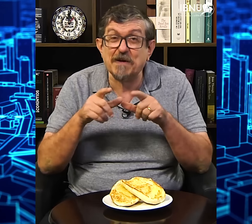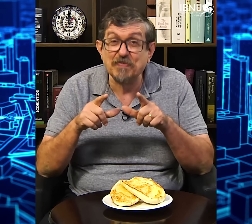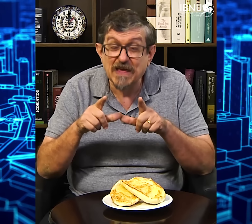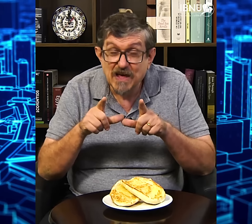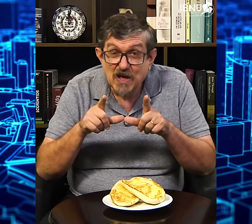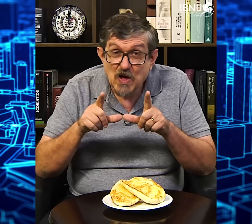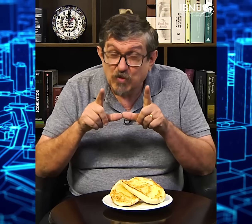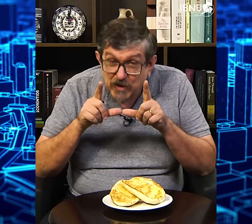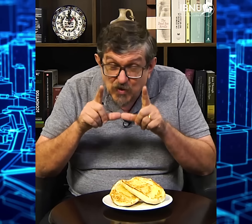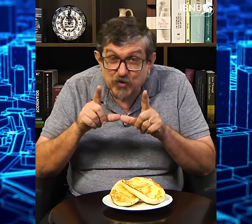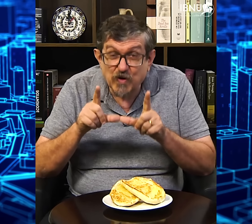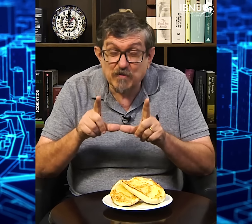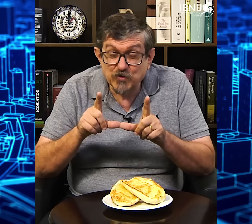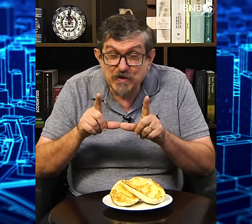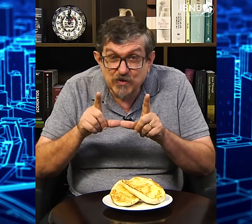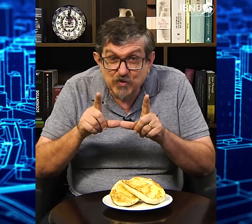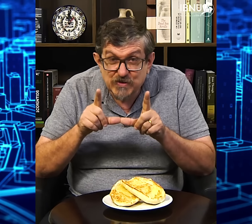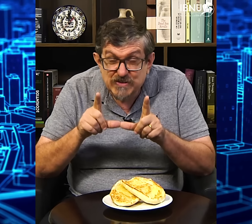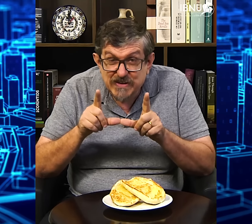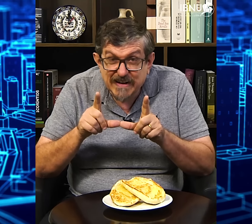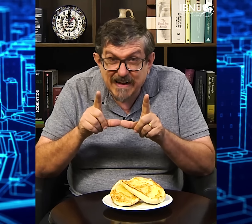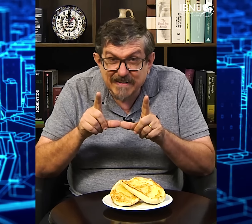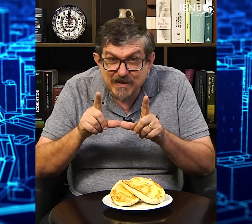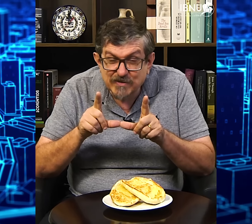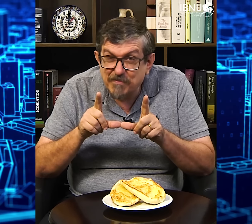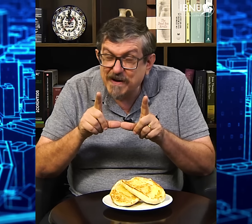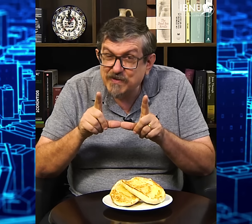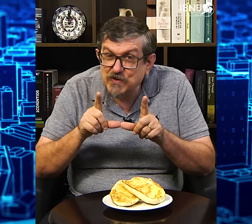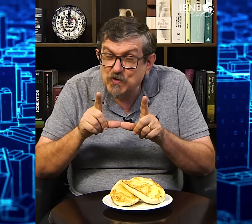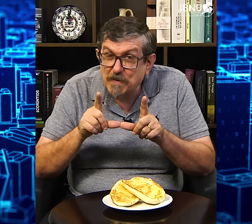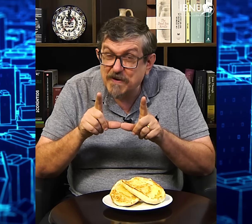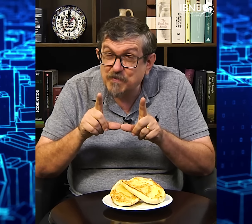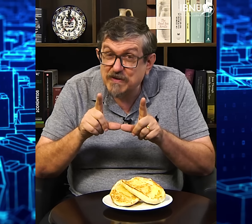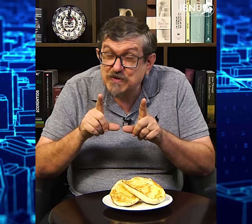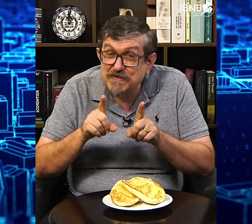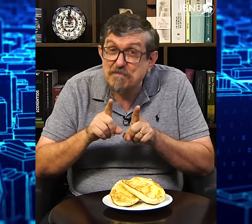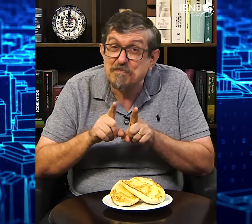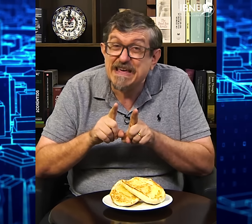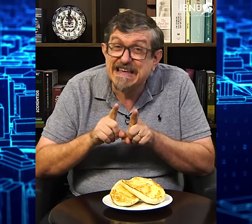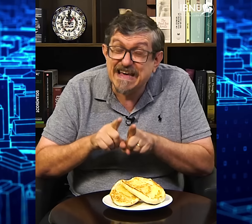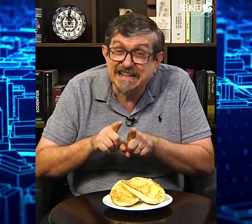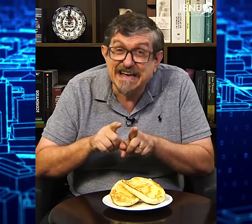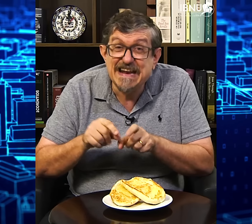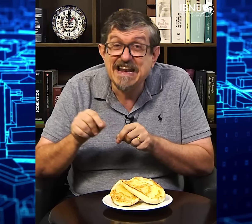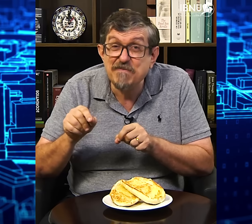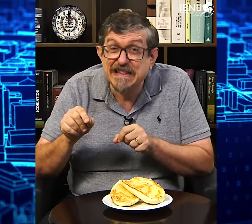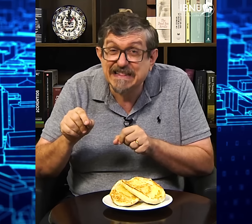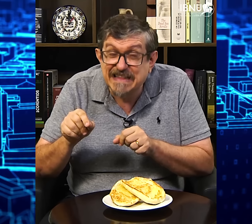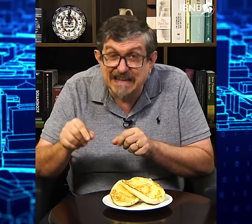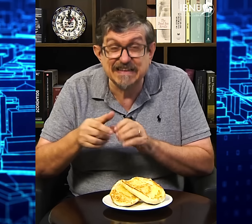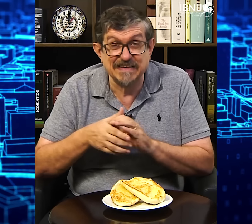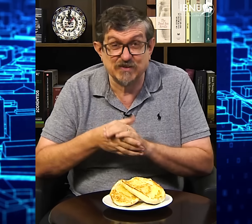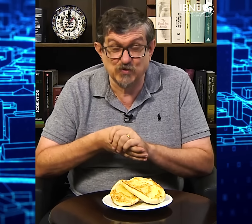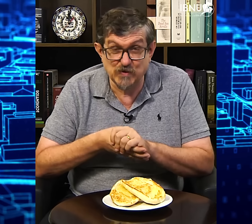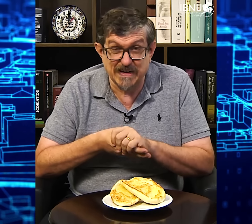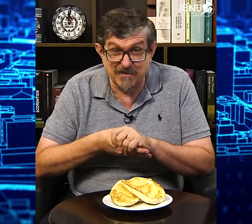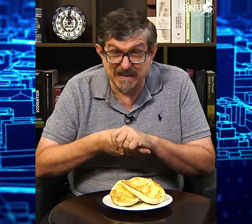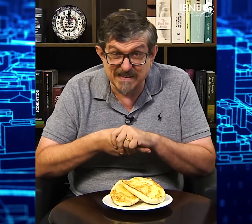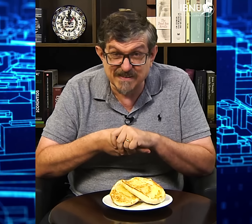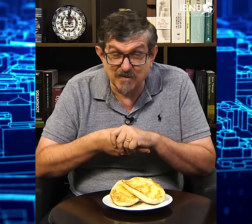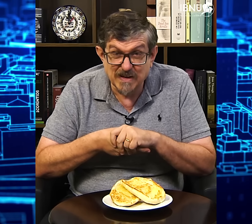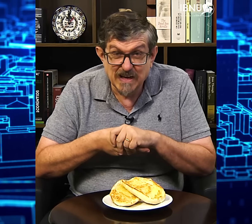Por quê? Porque nós corremos o risco de enxergar a Deus a partir de uma perspectiva pequena e limitada da